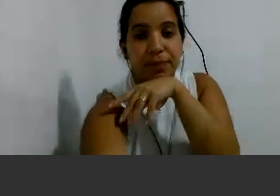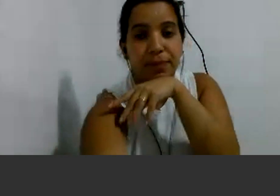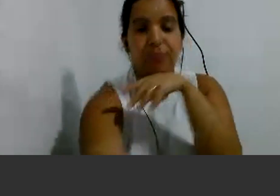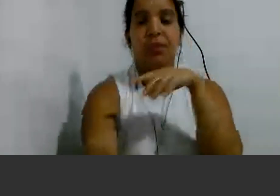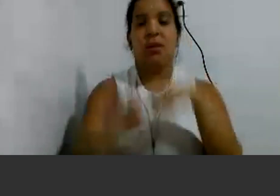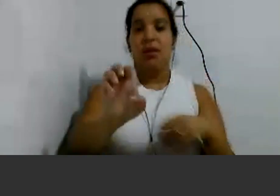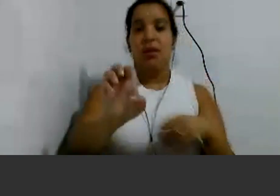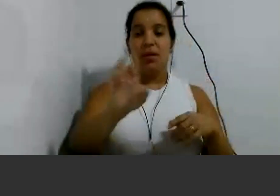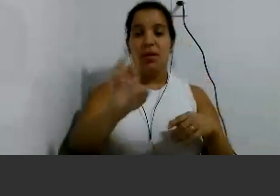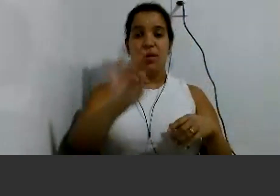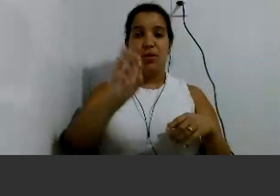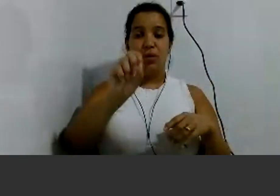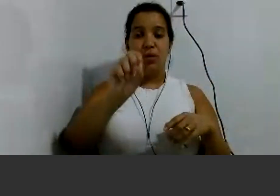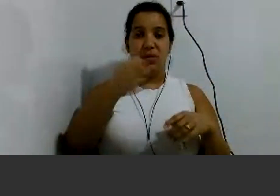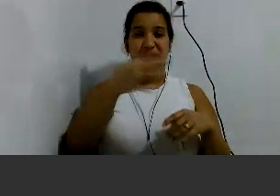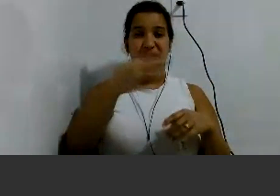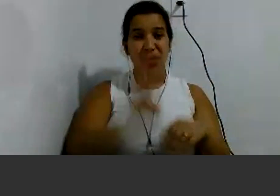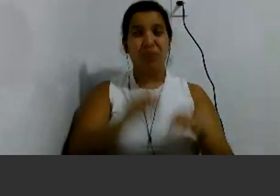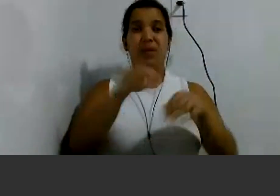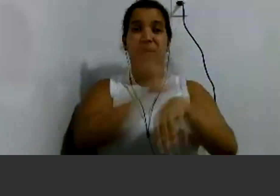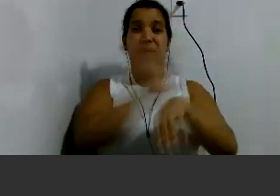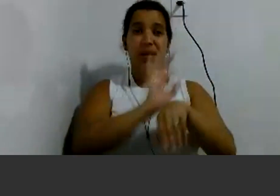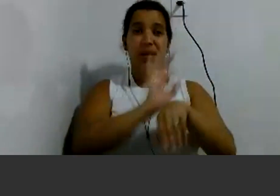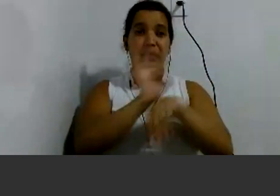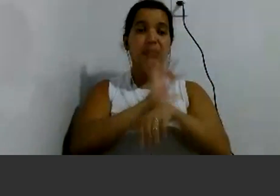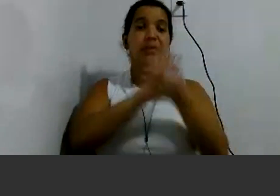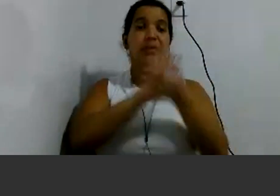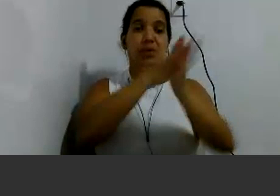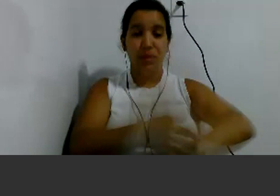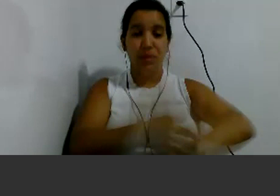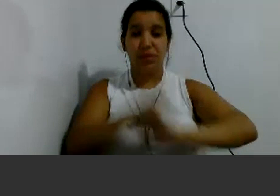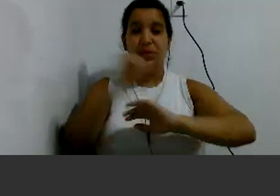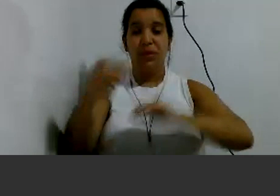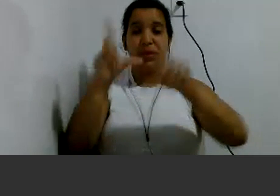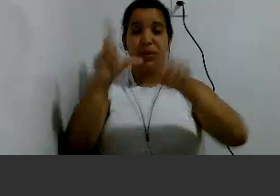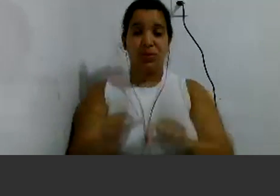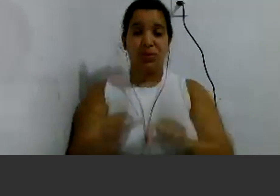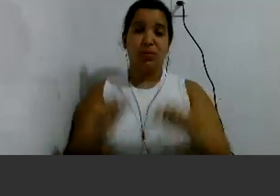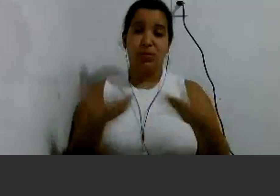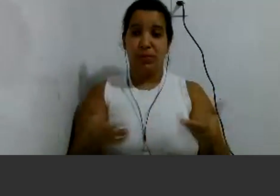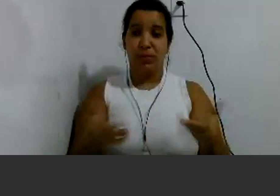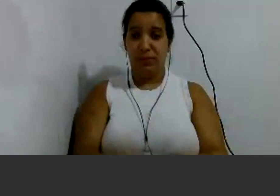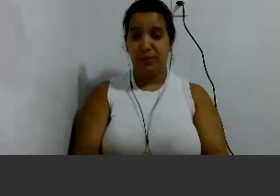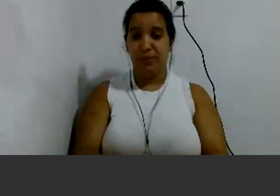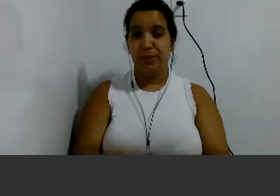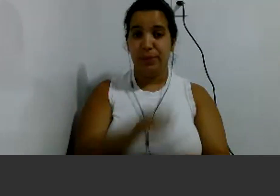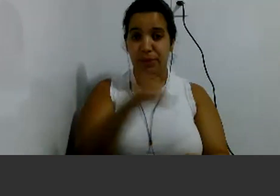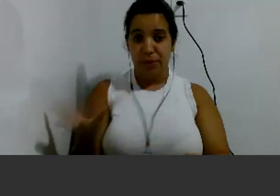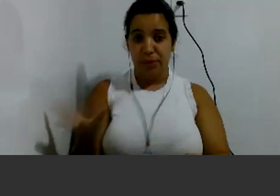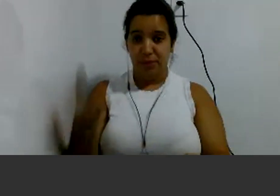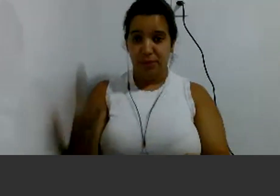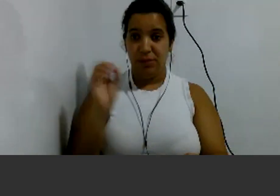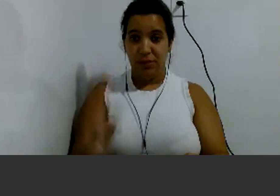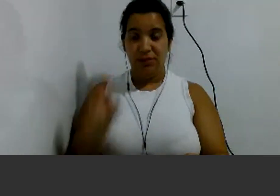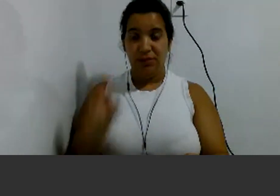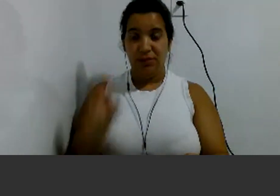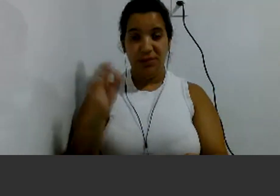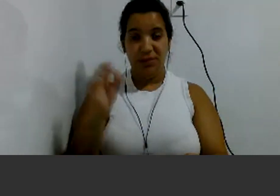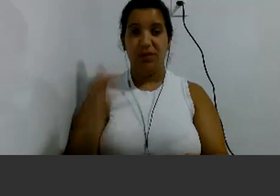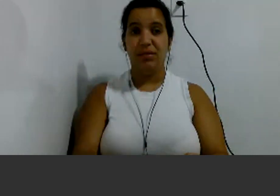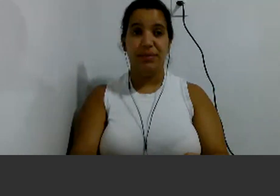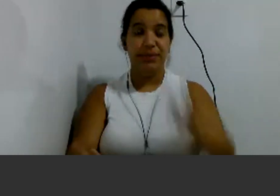aí ele vai entrar na hemácia, vai romper ela, e aí Isso. vai diminuir o índice hematímetro. Exatamente. Então, o